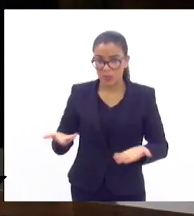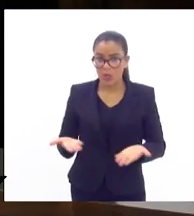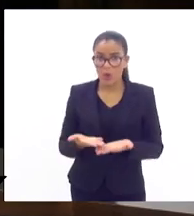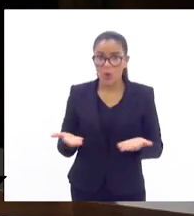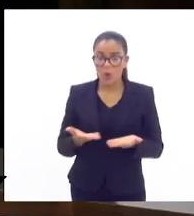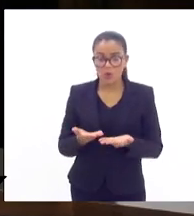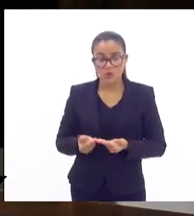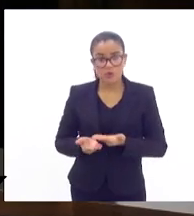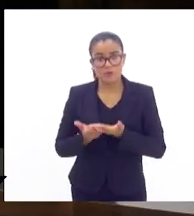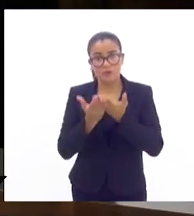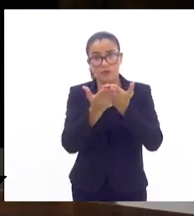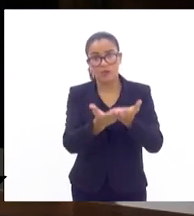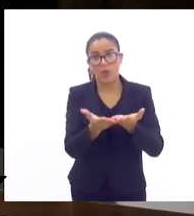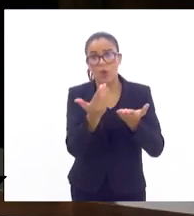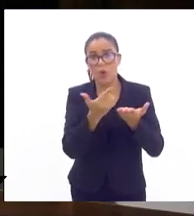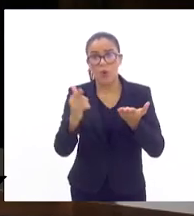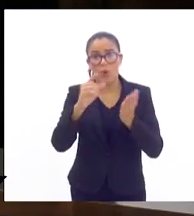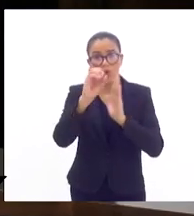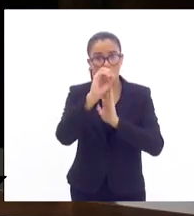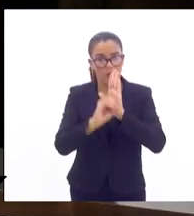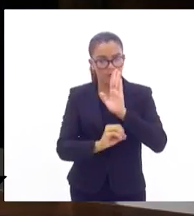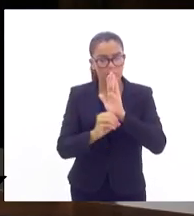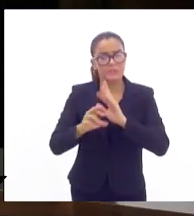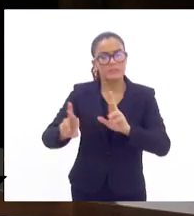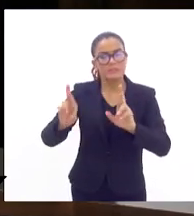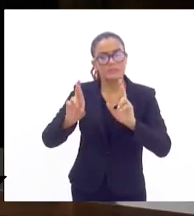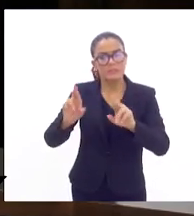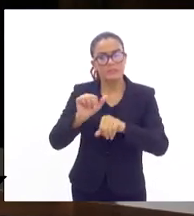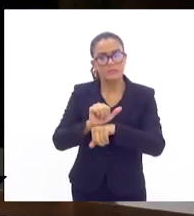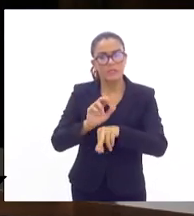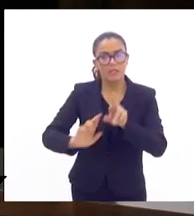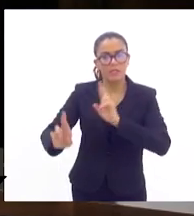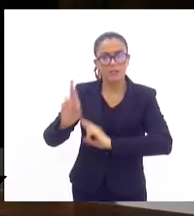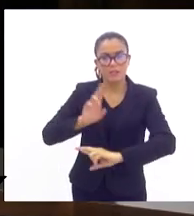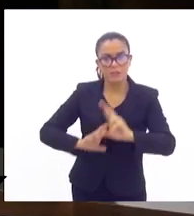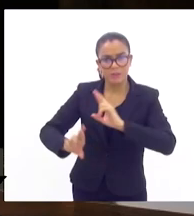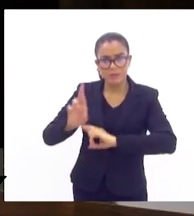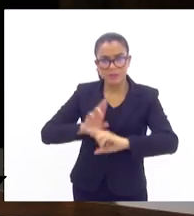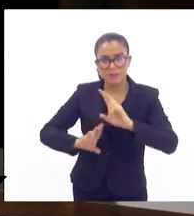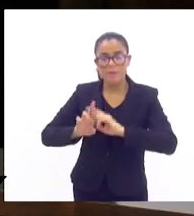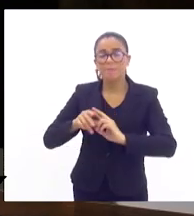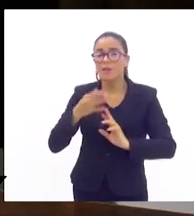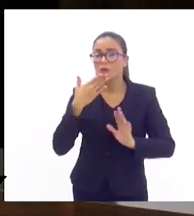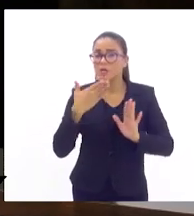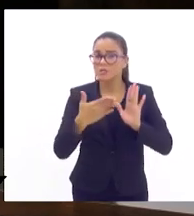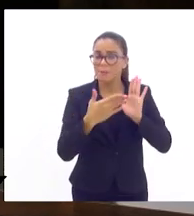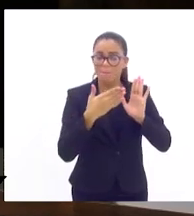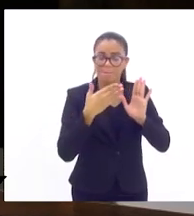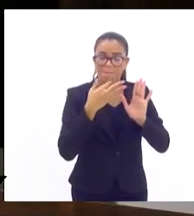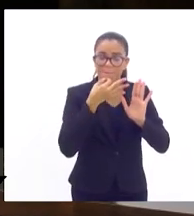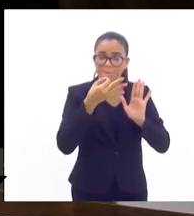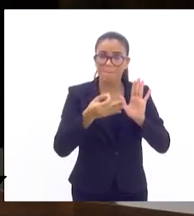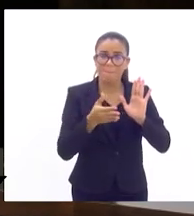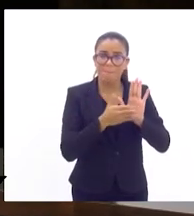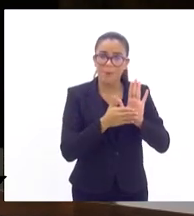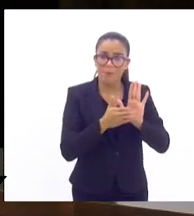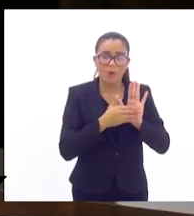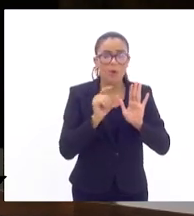um outro ofício reiterando, esperando que a gente tenha uma resposta. E a nossa proposta, presidente, é